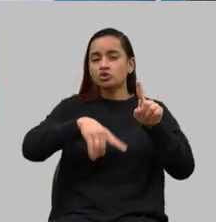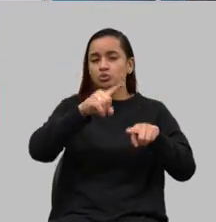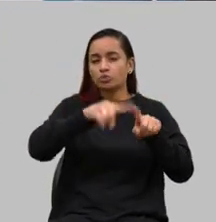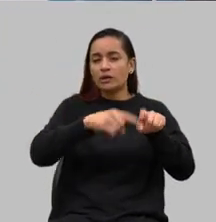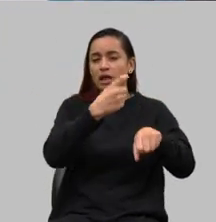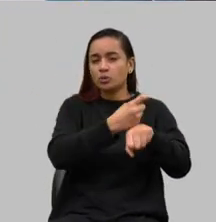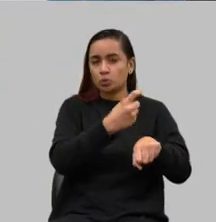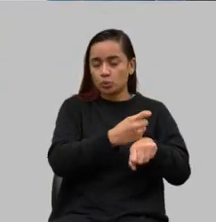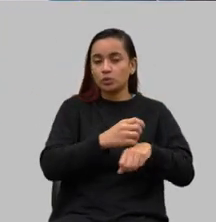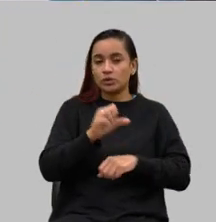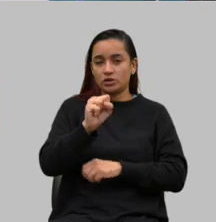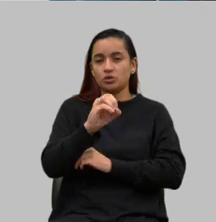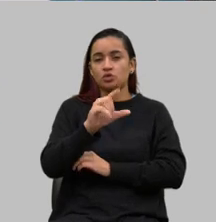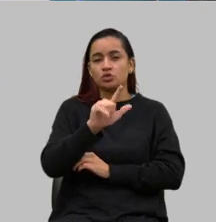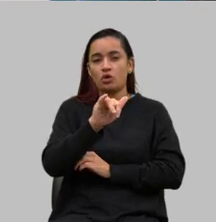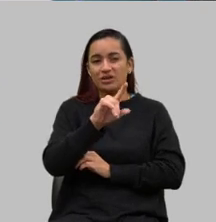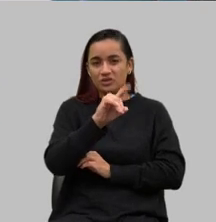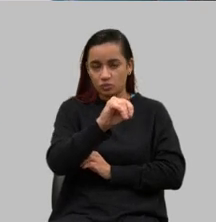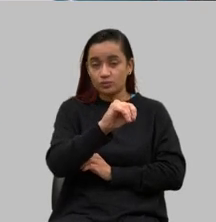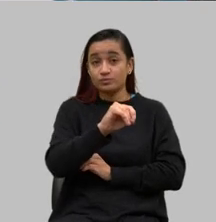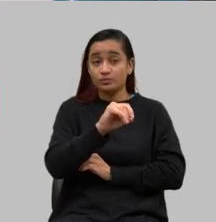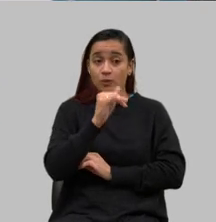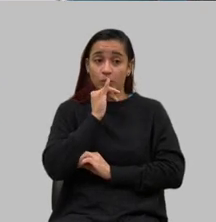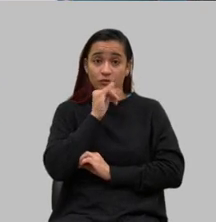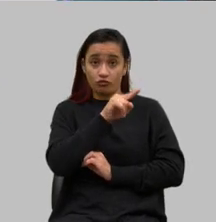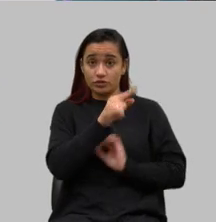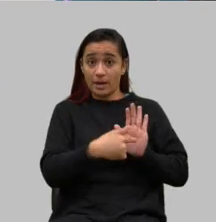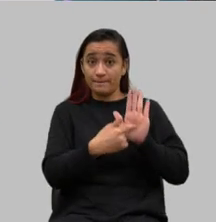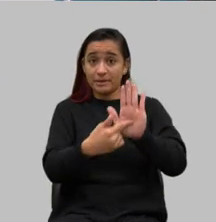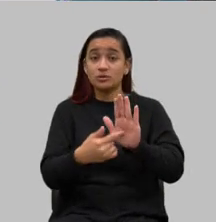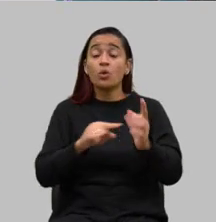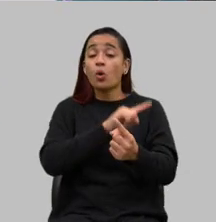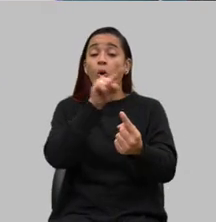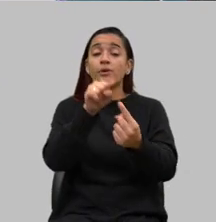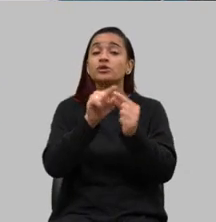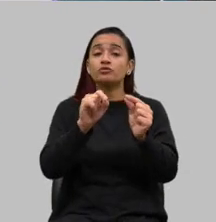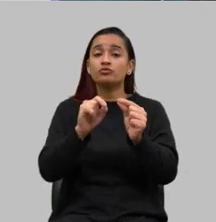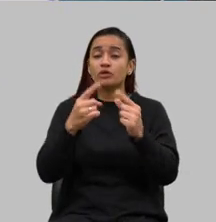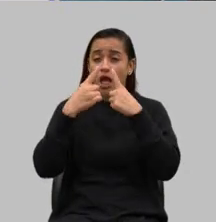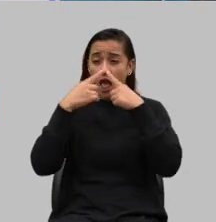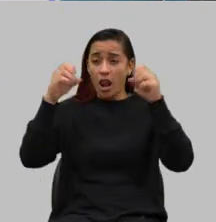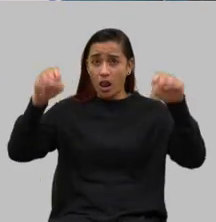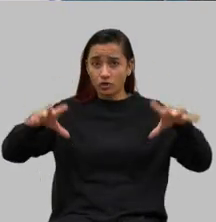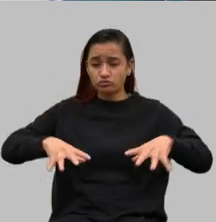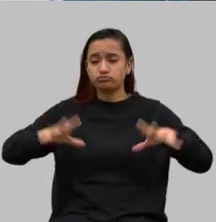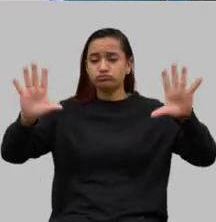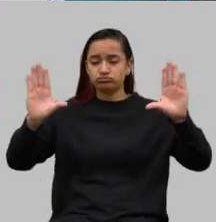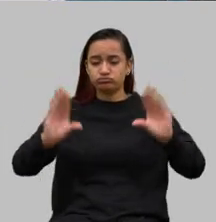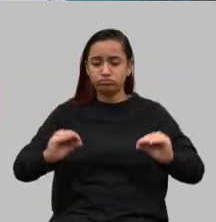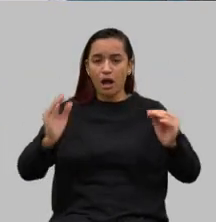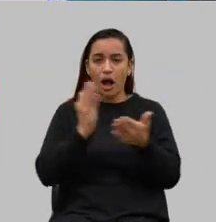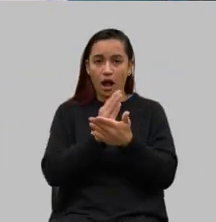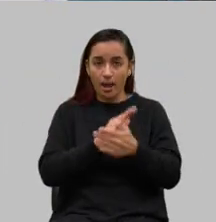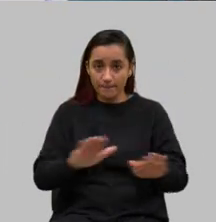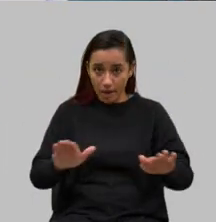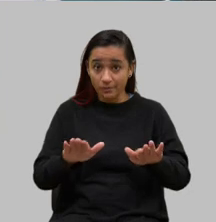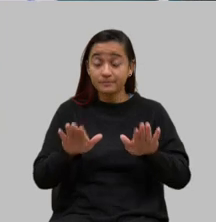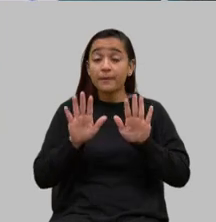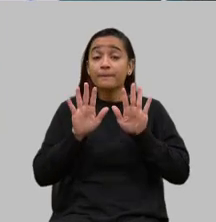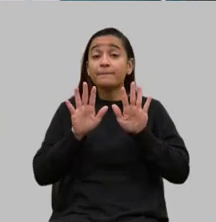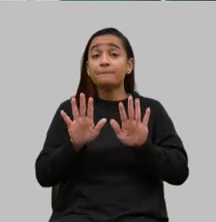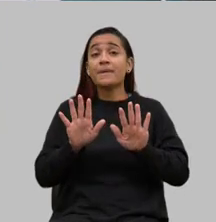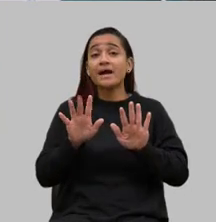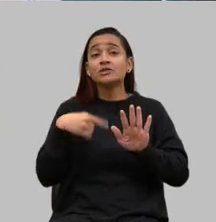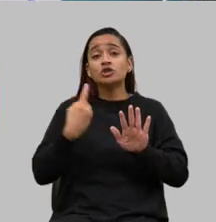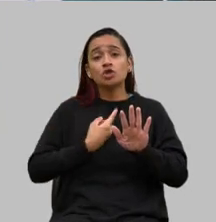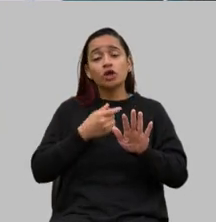apresentou aí né o objetivo de acabar com os lixões no estado Mas a gente sempre tem denúncia do do